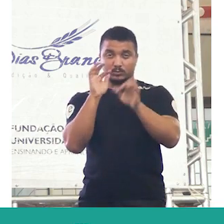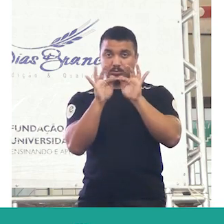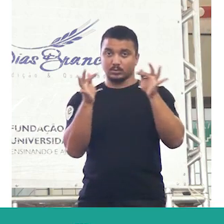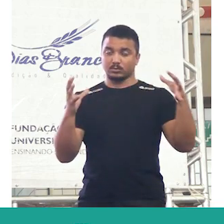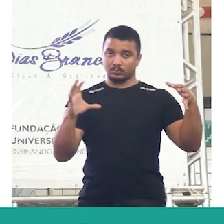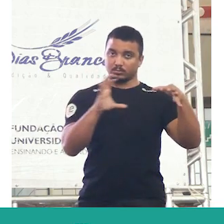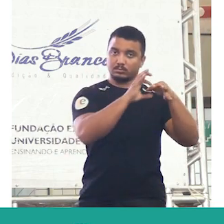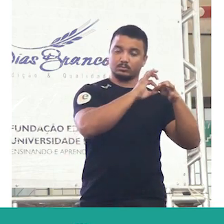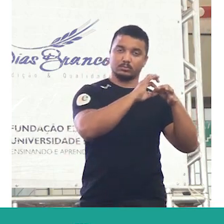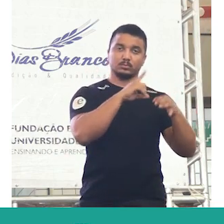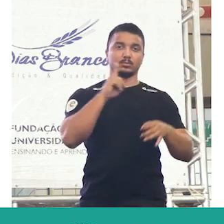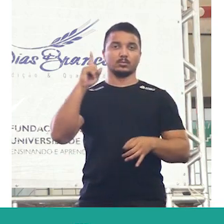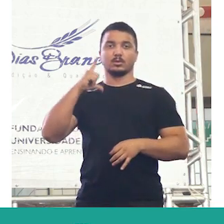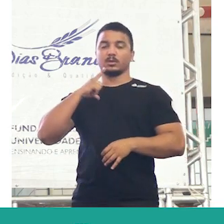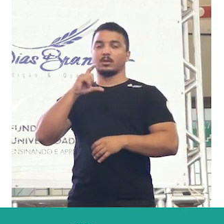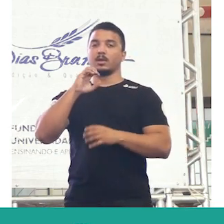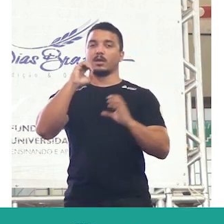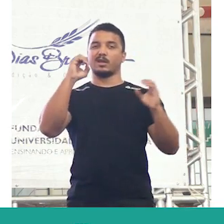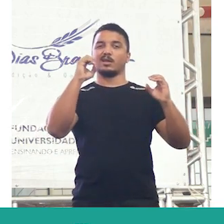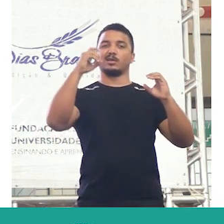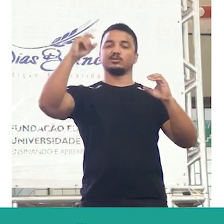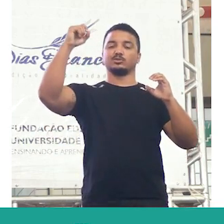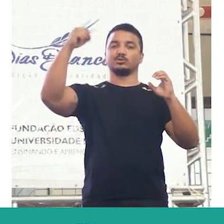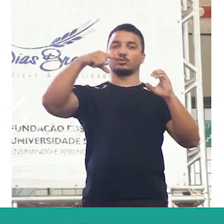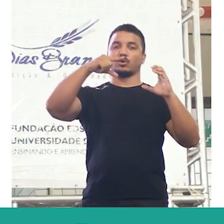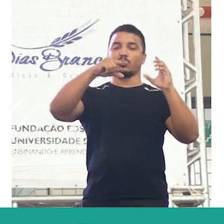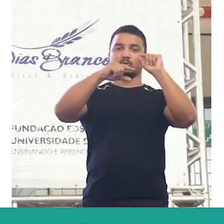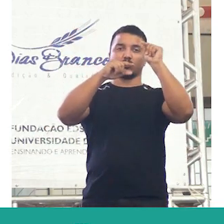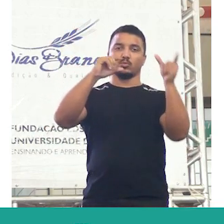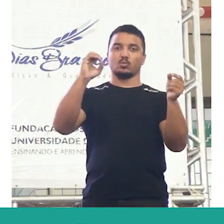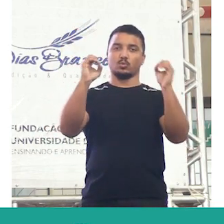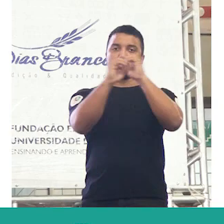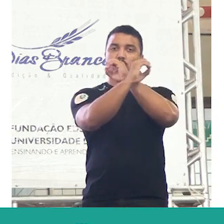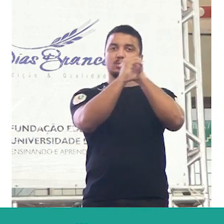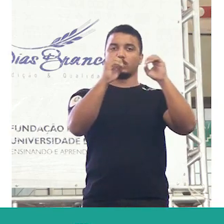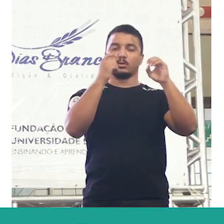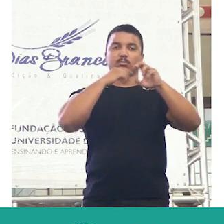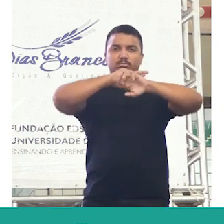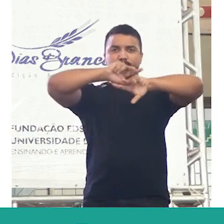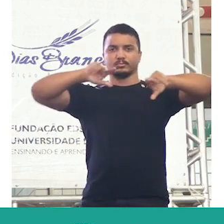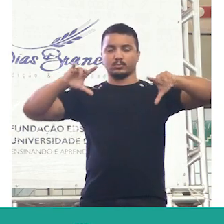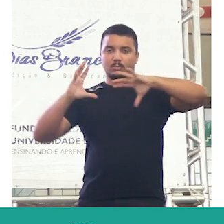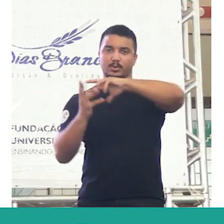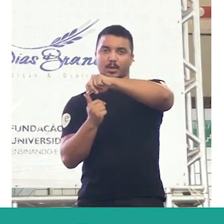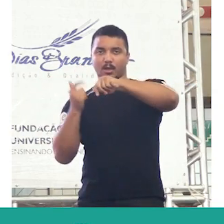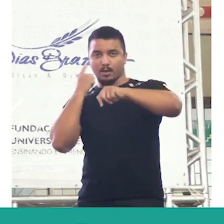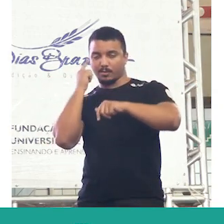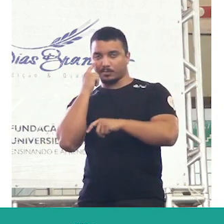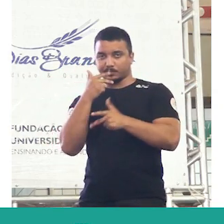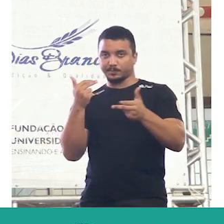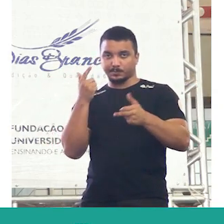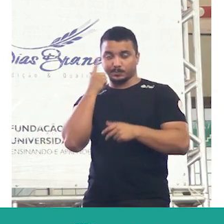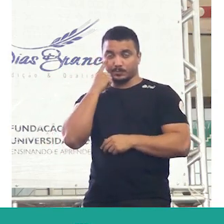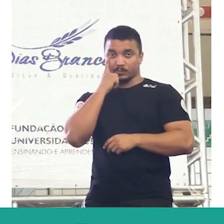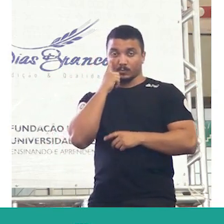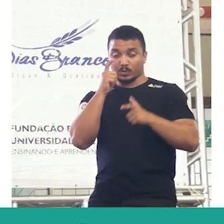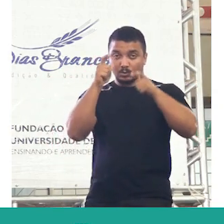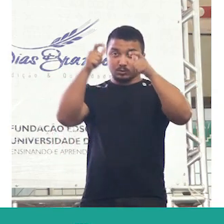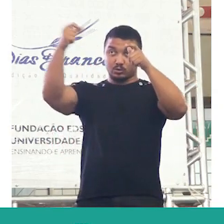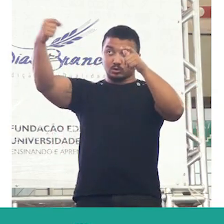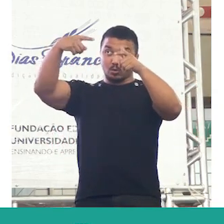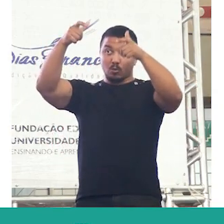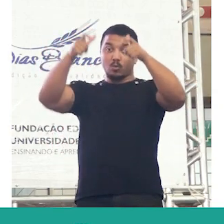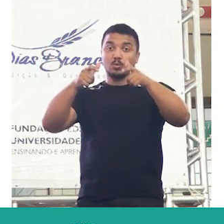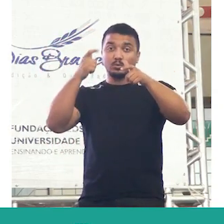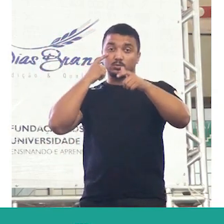partezinhas relacionadas com eclipse, com lua, com terra. Vamos lá. Olhem para o desenho. Aonde está